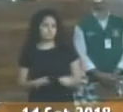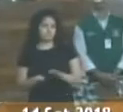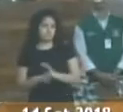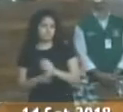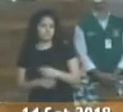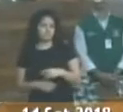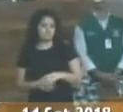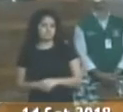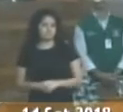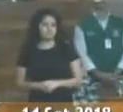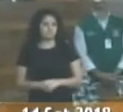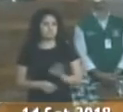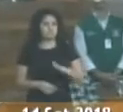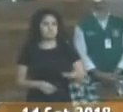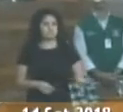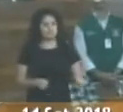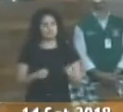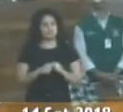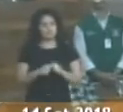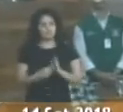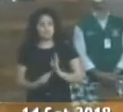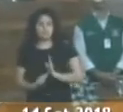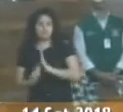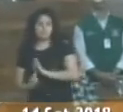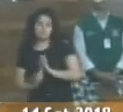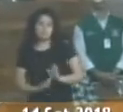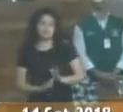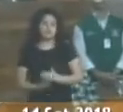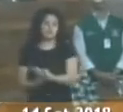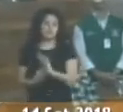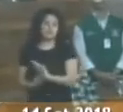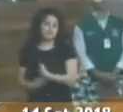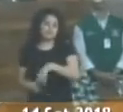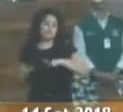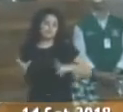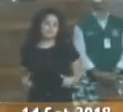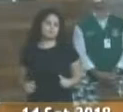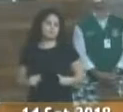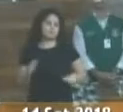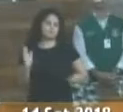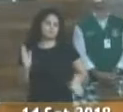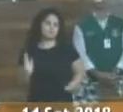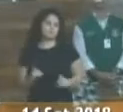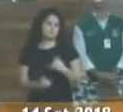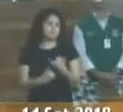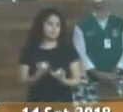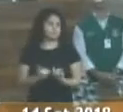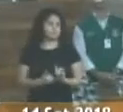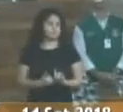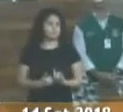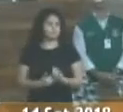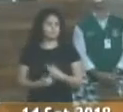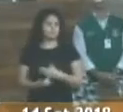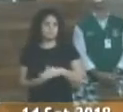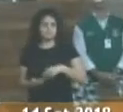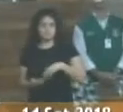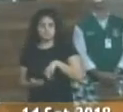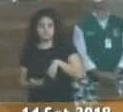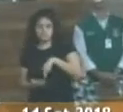As crianças fizeram isso, ajudaram a gente a limpar a praia, brincando. E, nesse momento, passou um